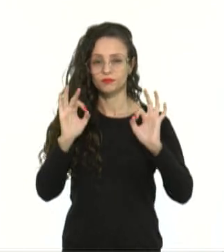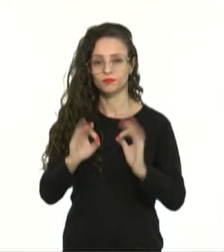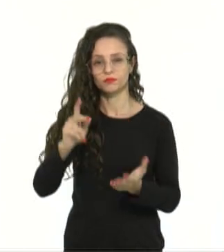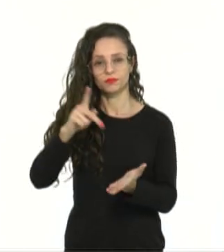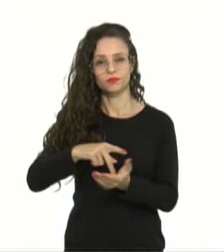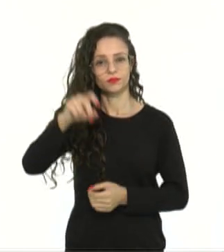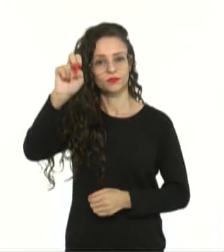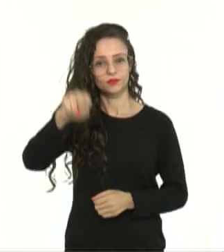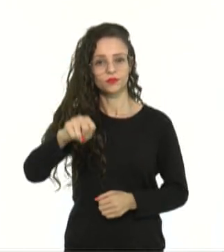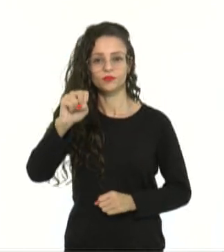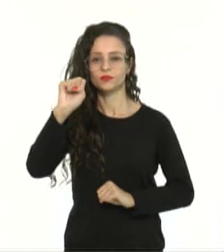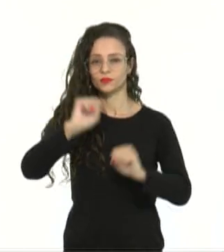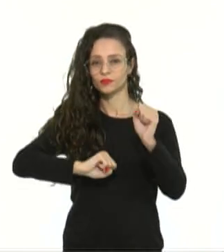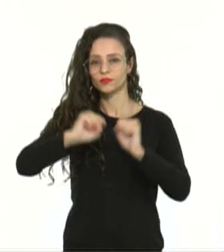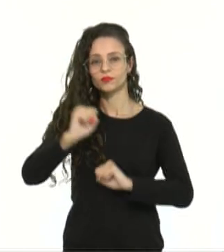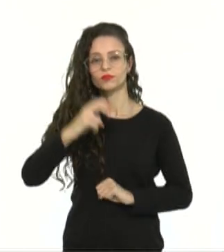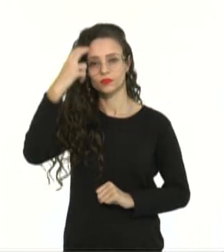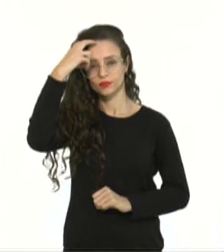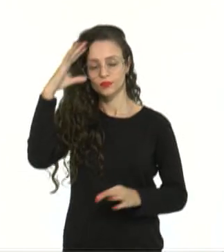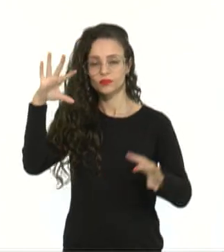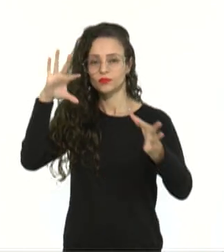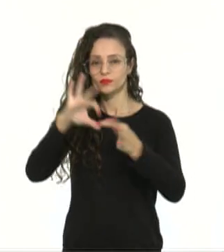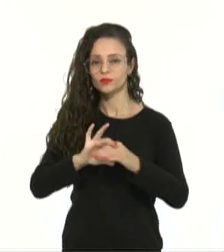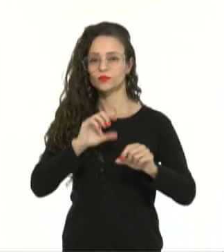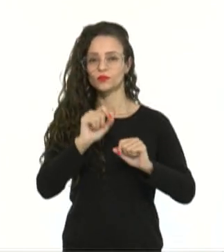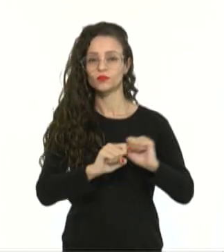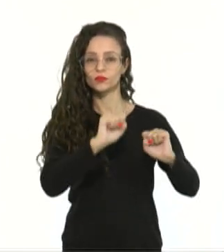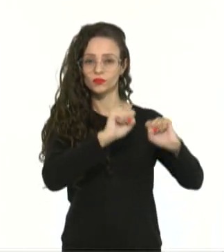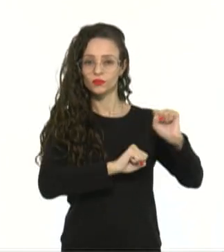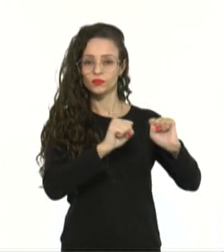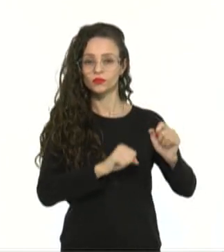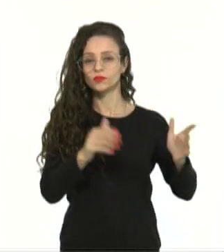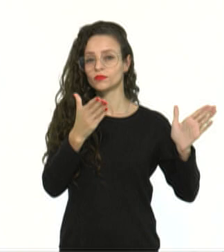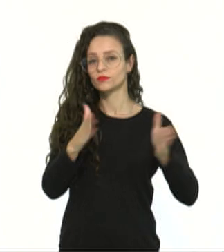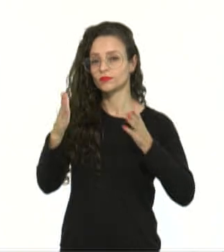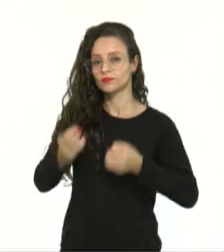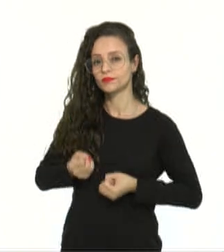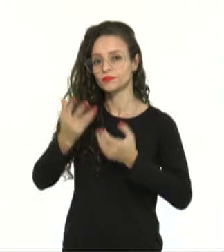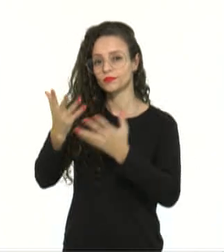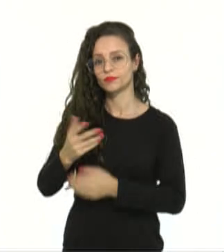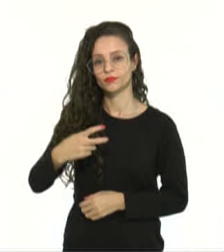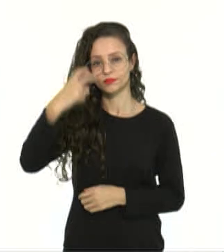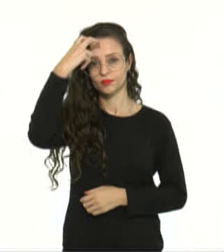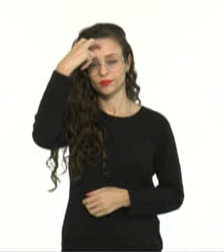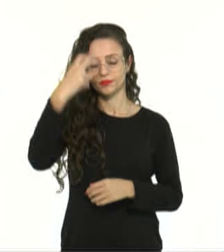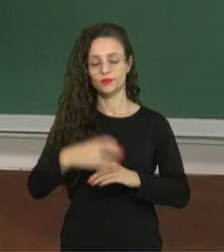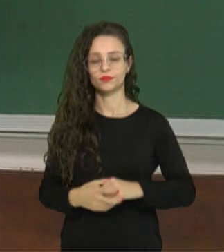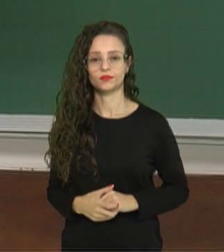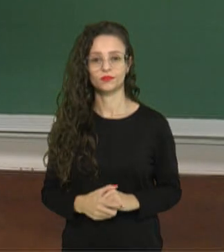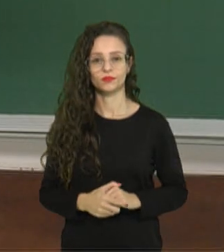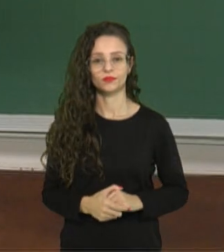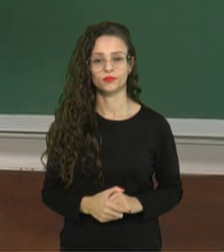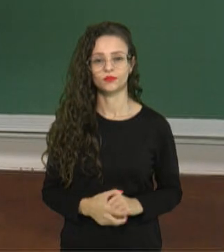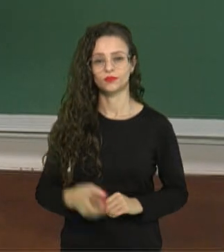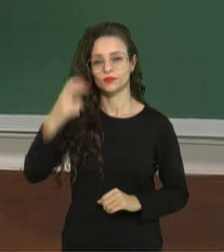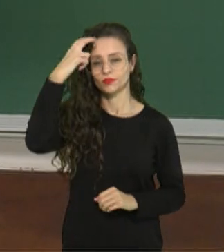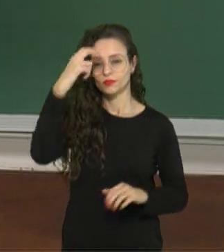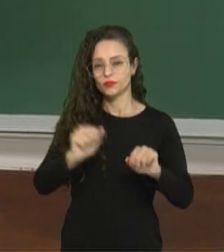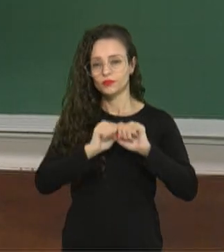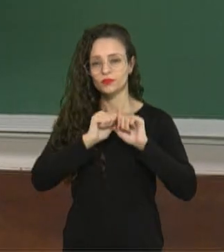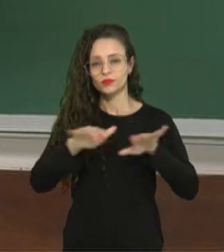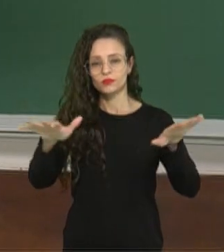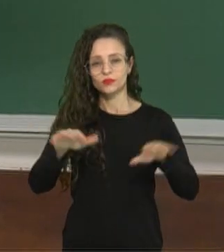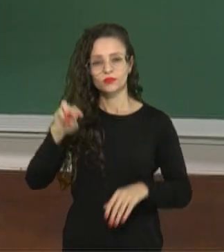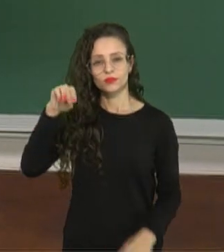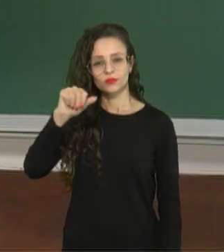Sim, a indústria cultural associa a lógica da indústria à produção da cultura. Então, cultura de massa. Então,